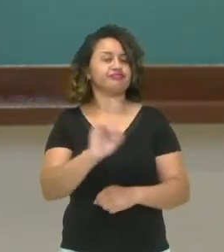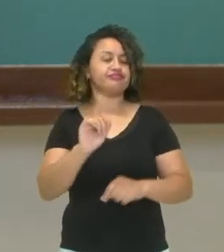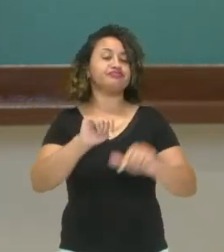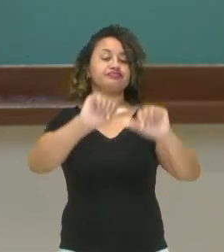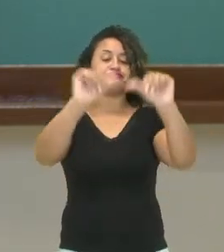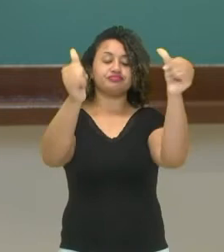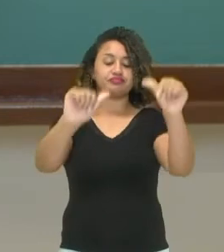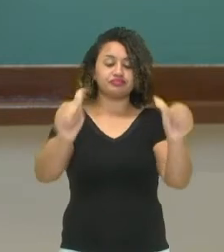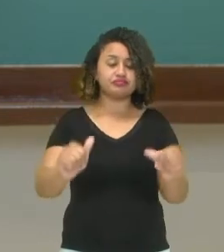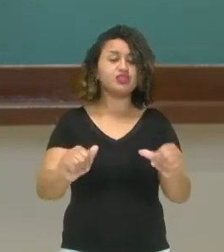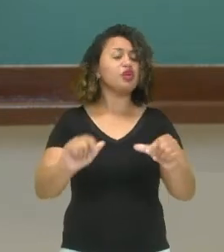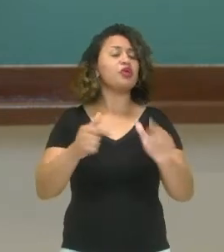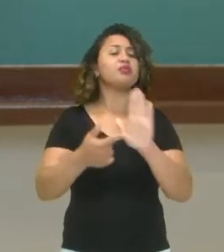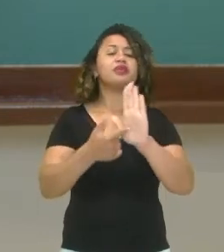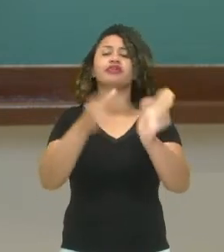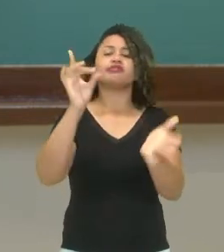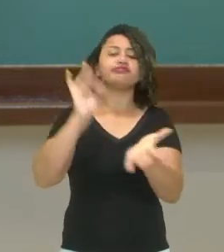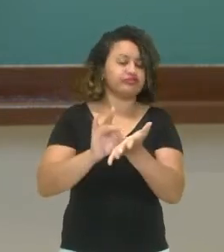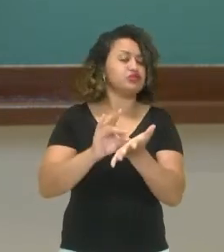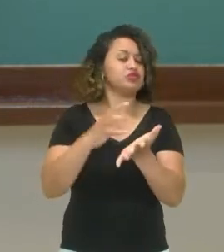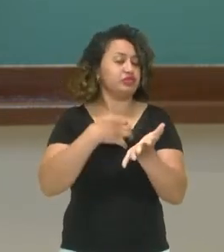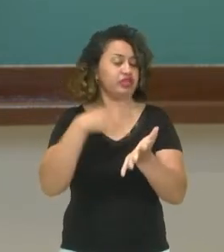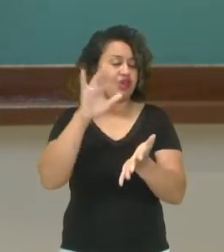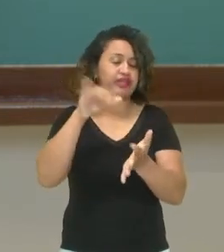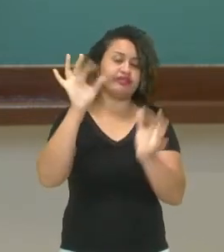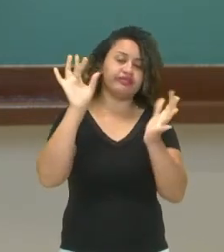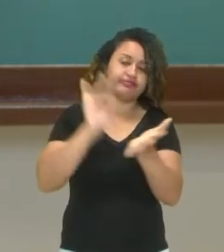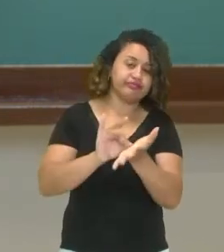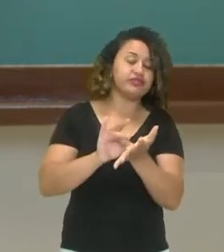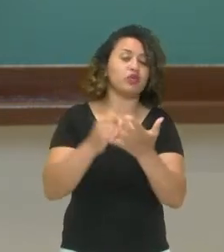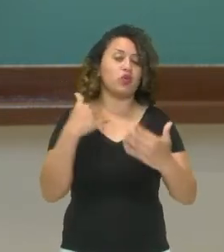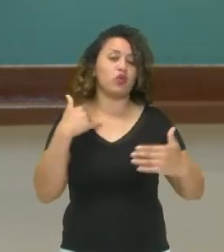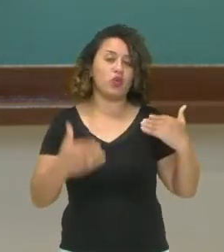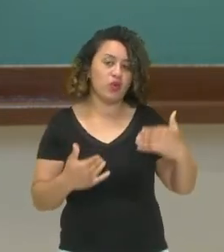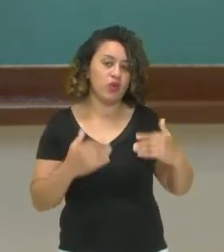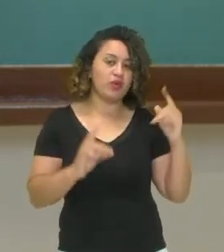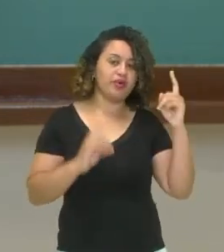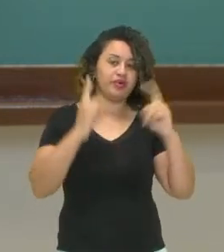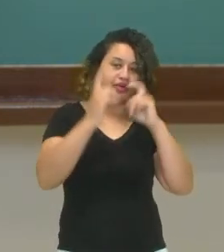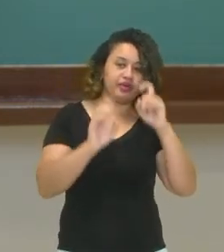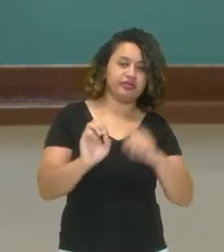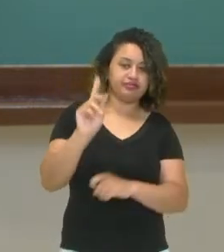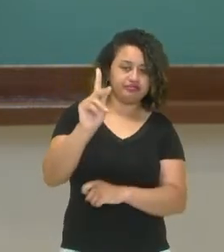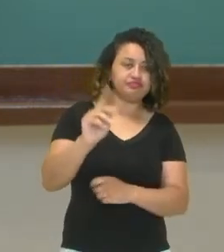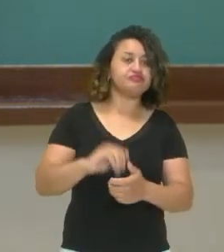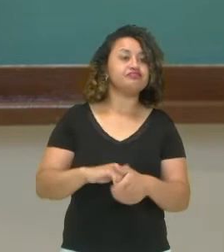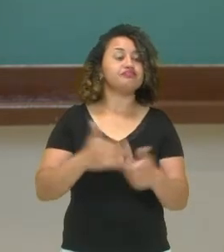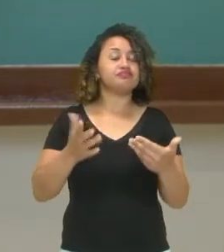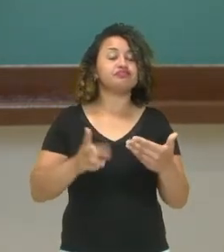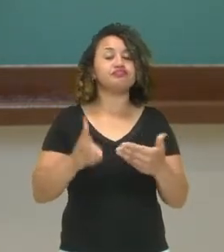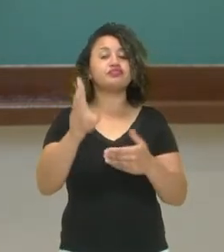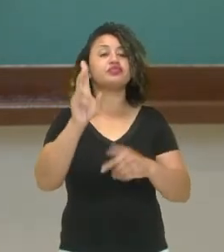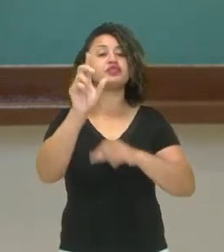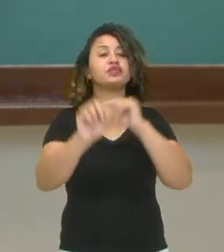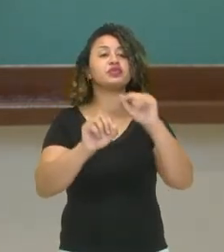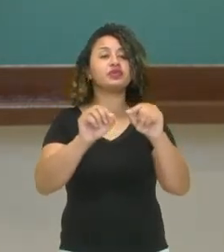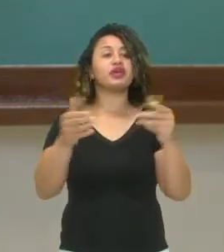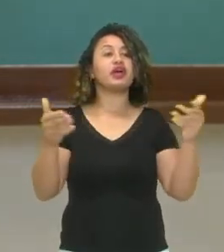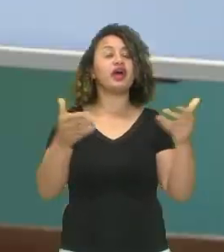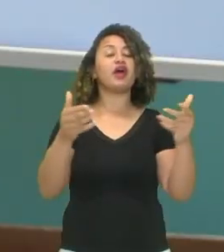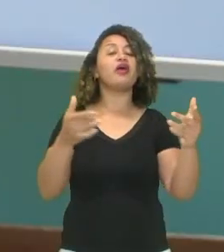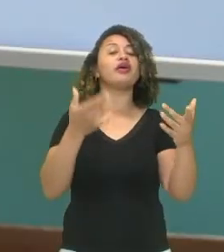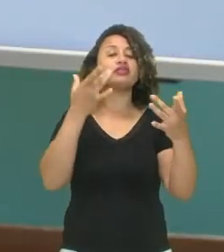escultura da realidade, tal como ela é em relação ao seu corpo. Beleza? Vamos seguindo e a gente vai para a parte